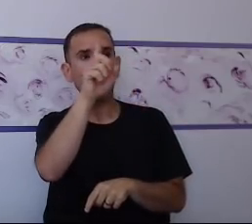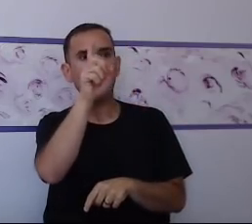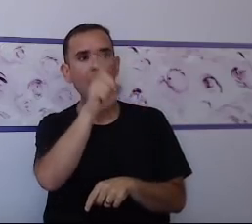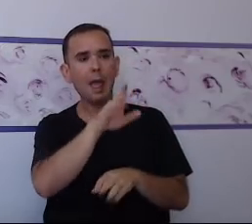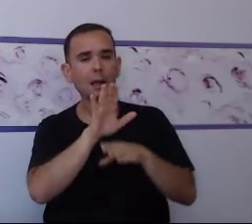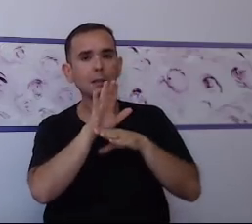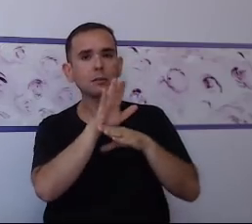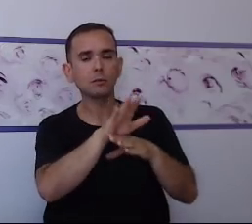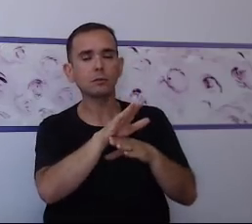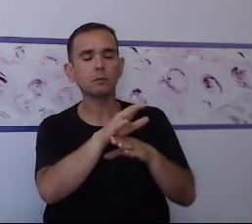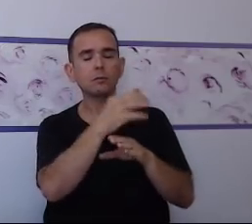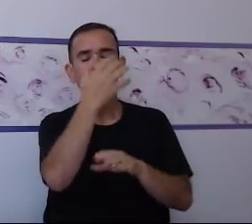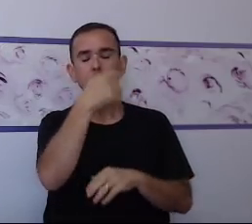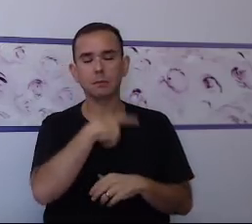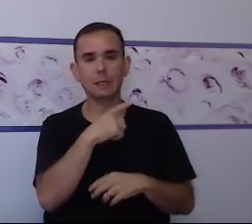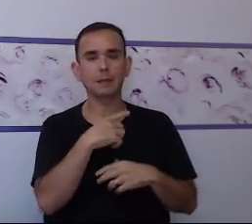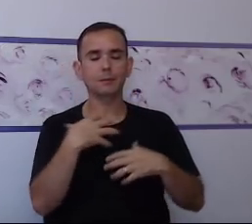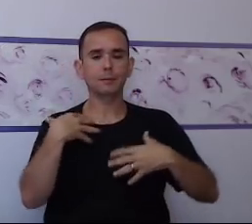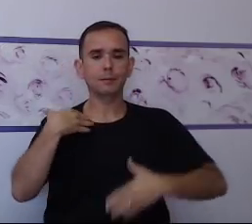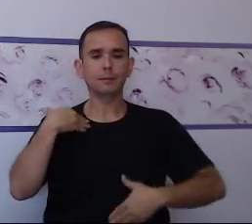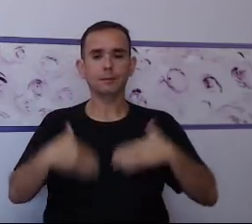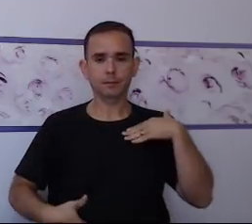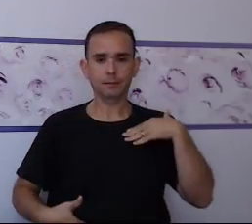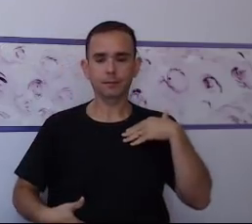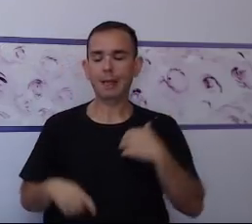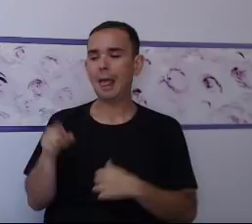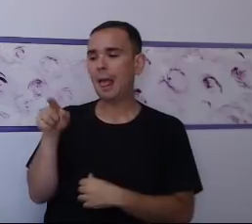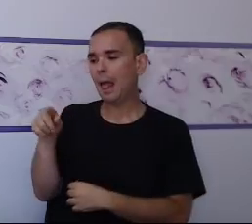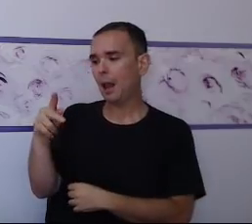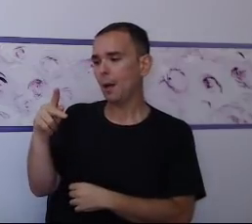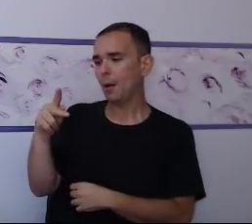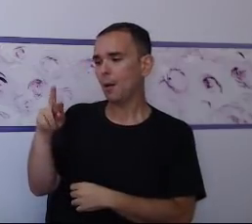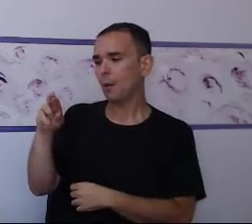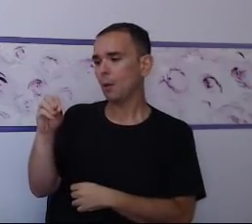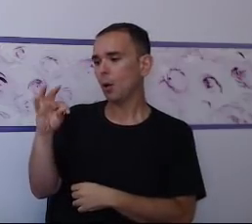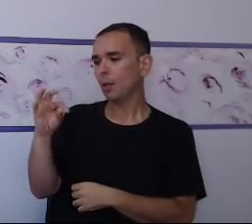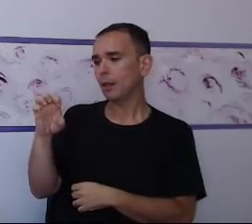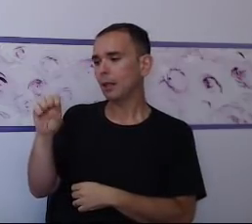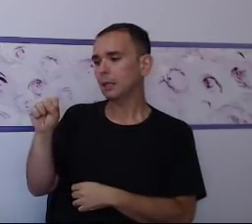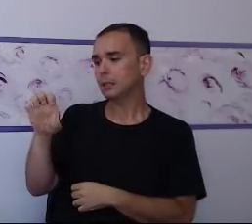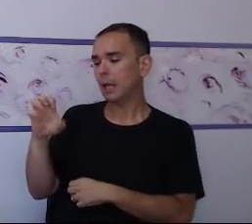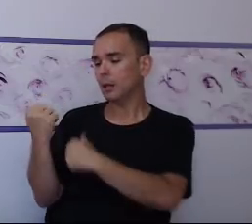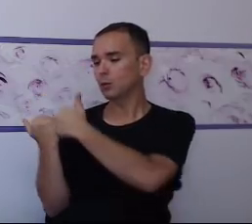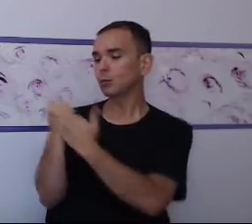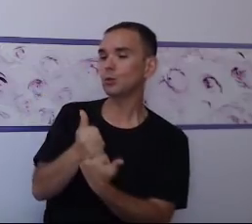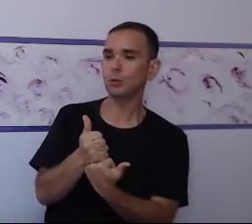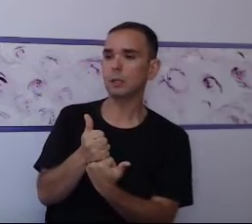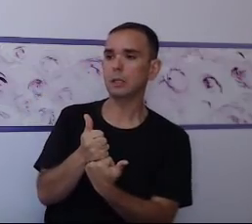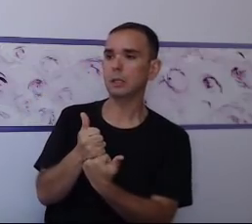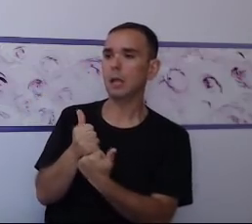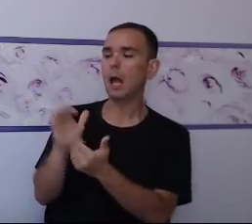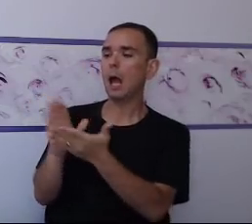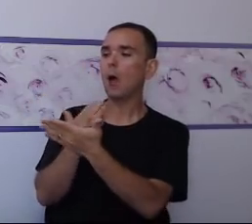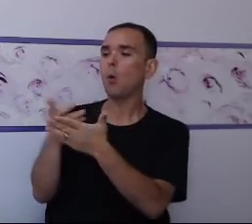para posicionamento. A prótese, ela é para substituição de um membro, tá?